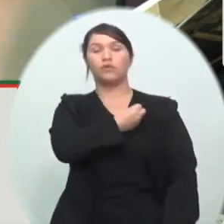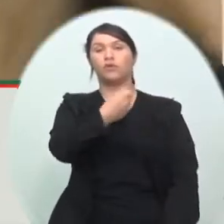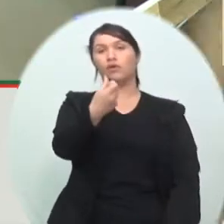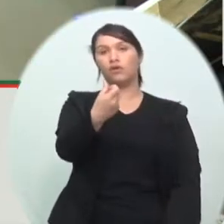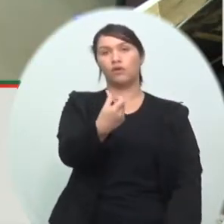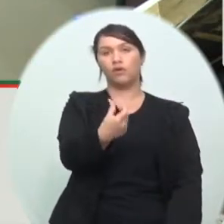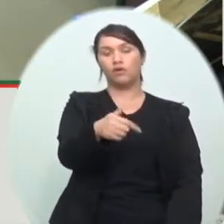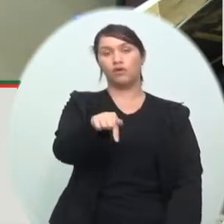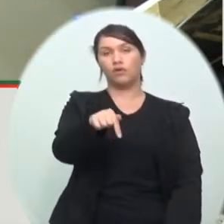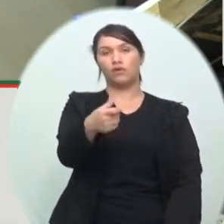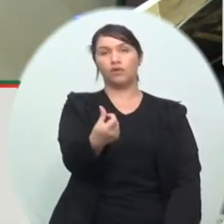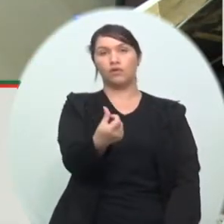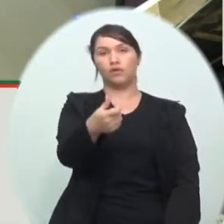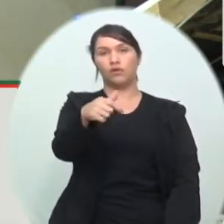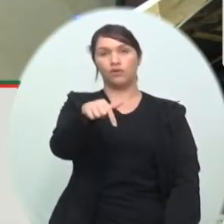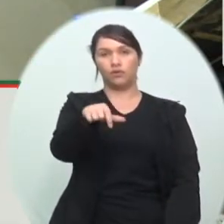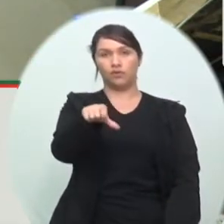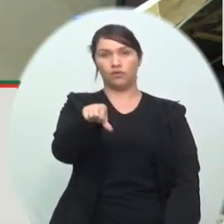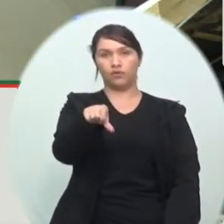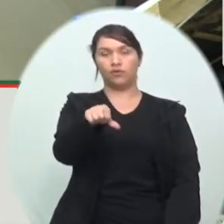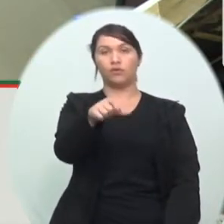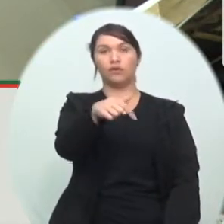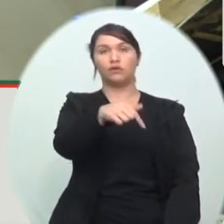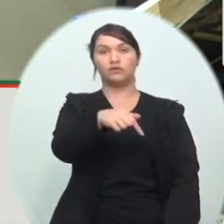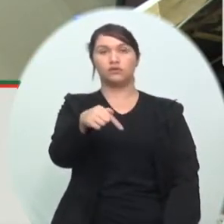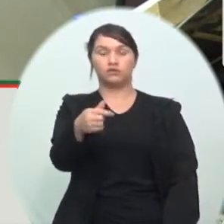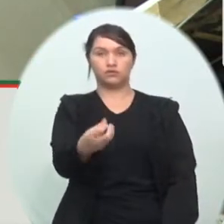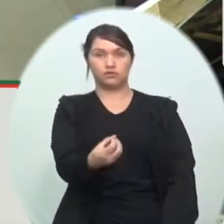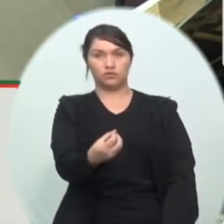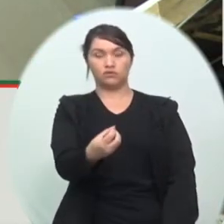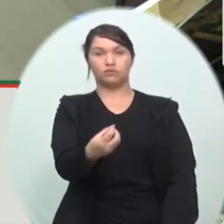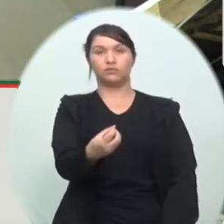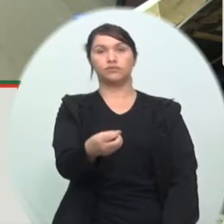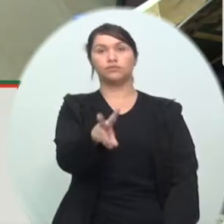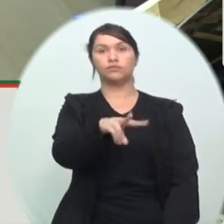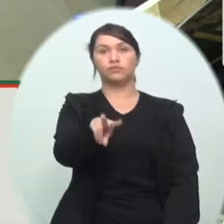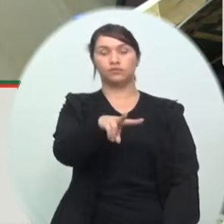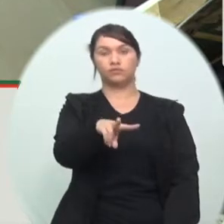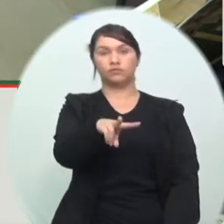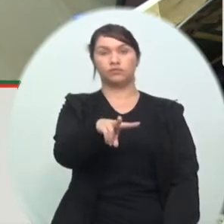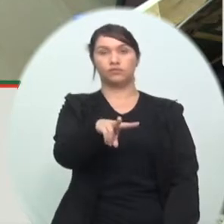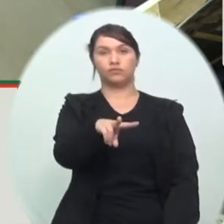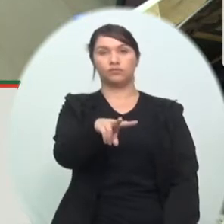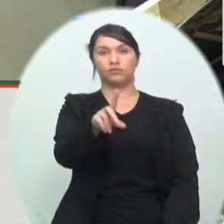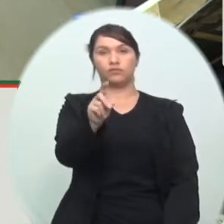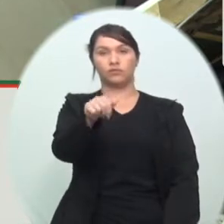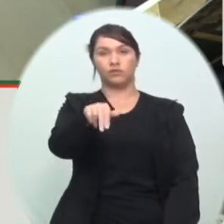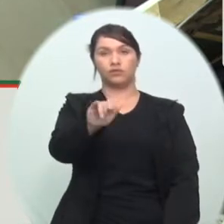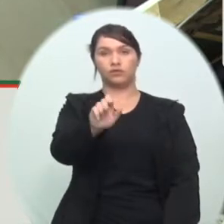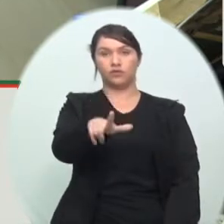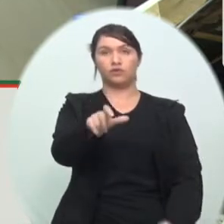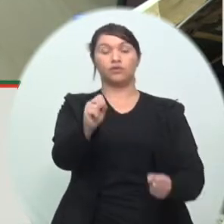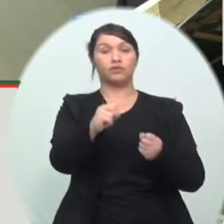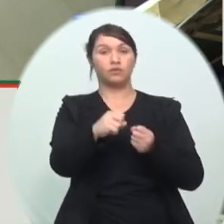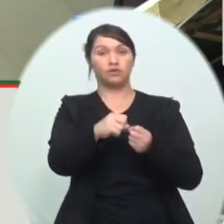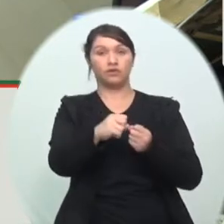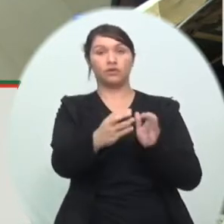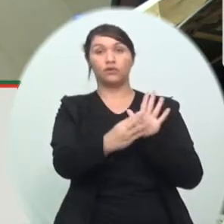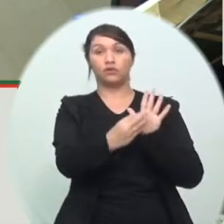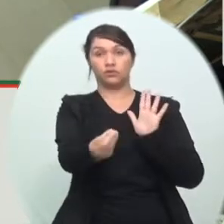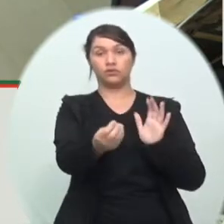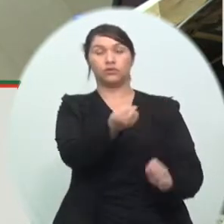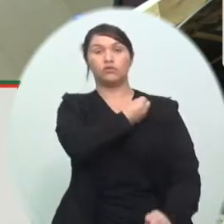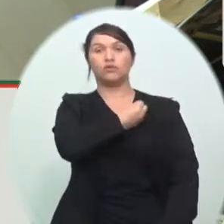769 e 770/18, de autoria do vereador Daniel Cipriano. Indicações